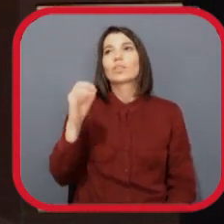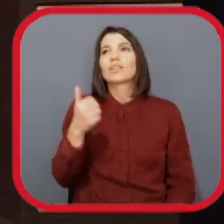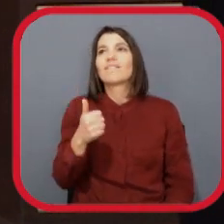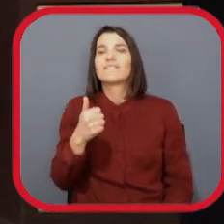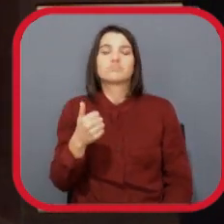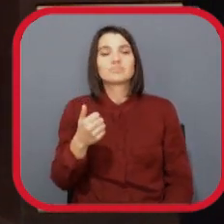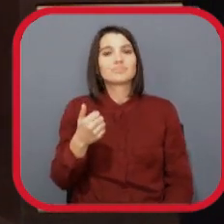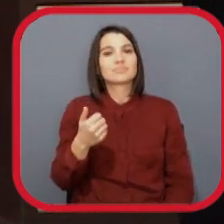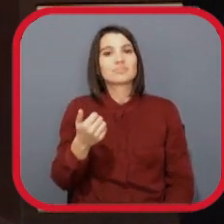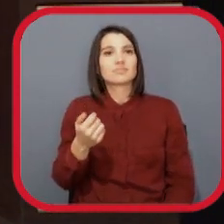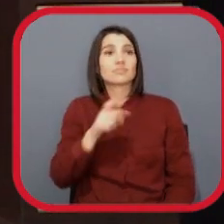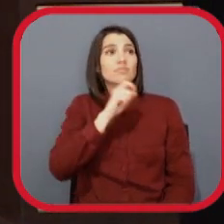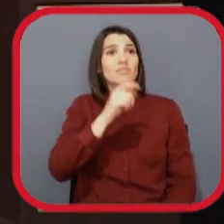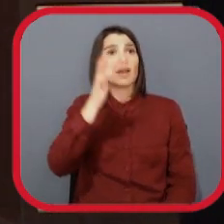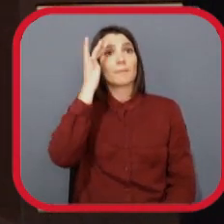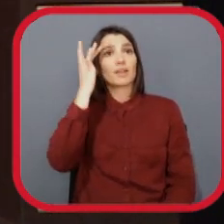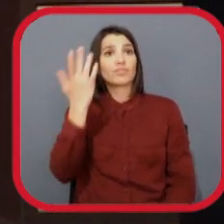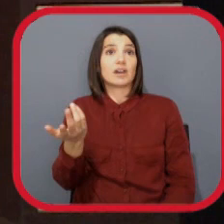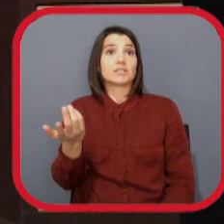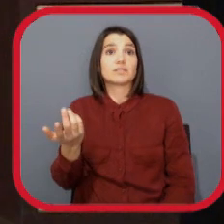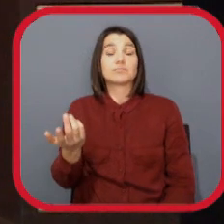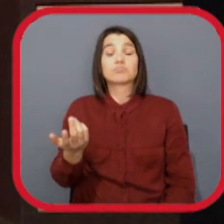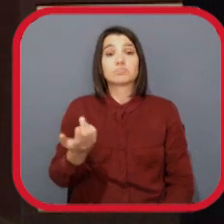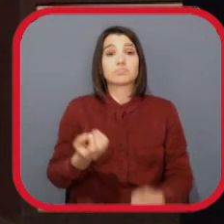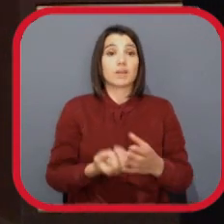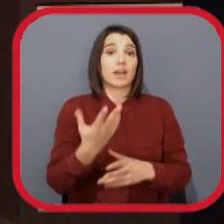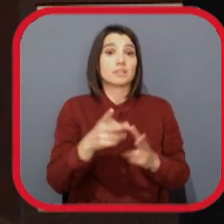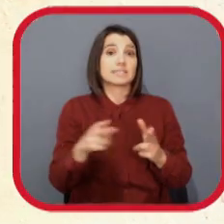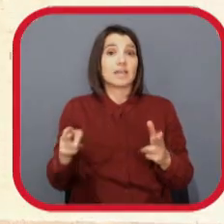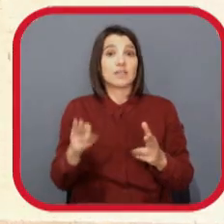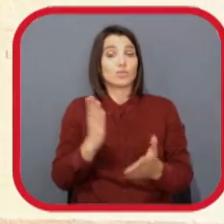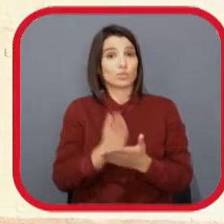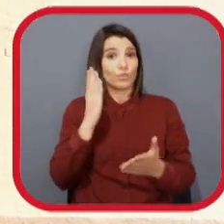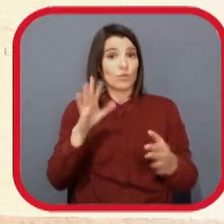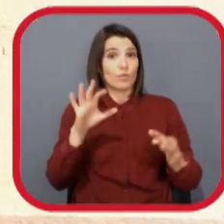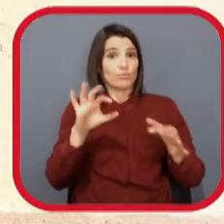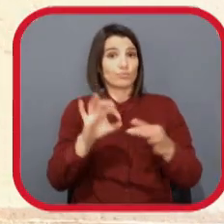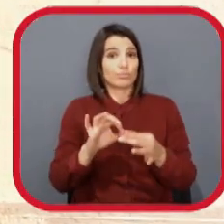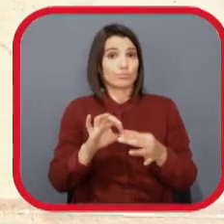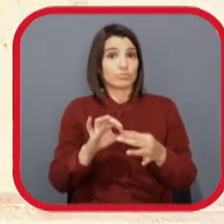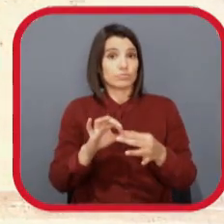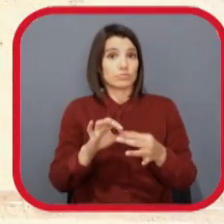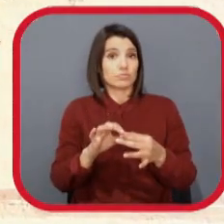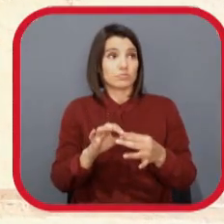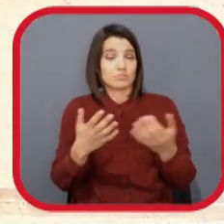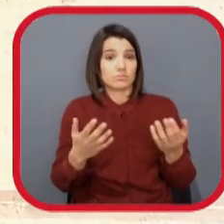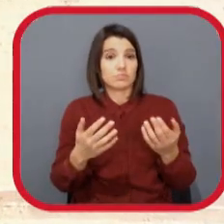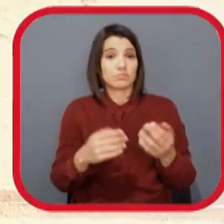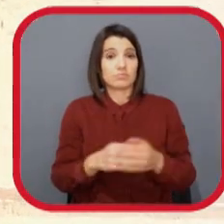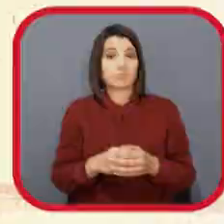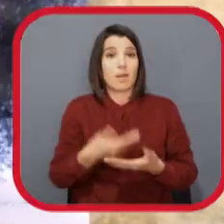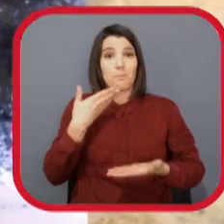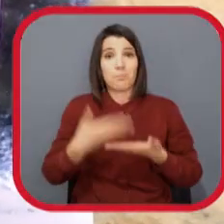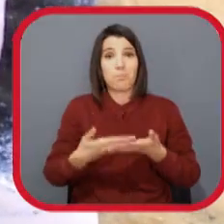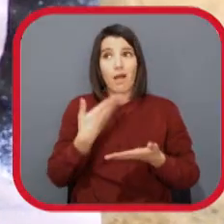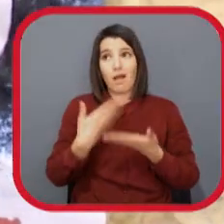porque se calhar era mais fácil fazermos uma série só sobre